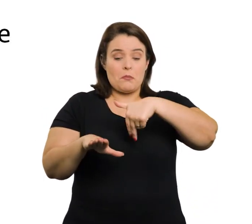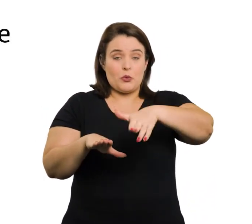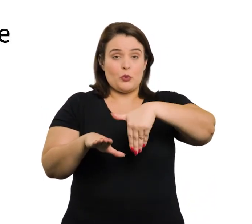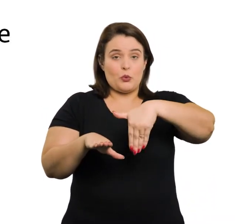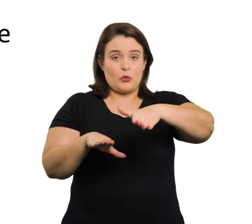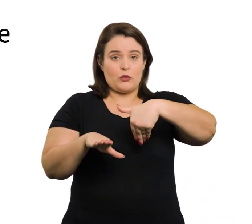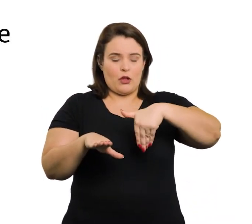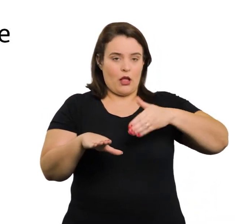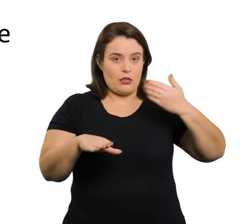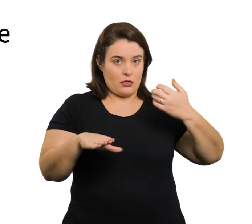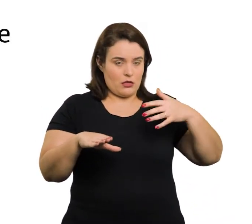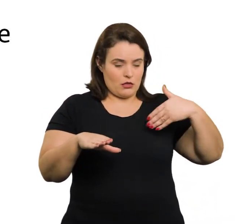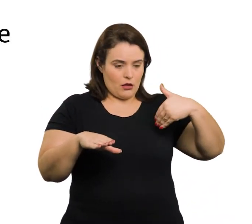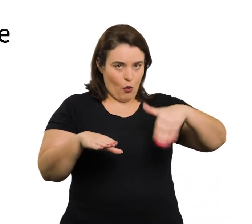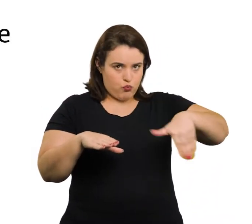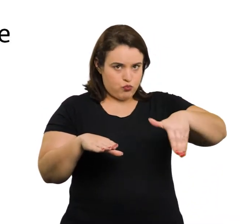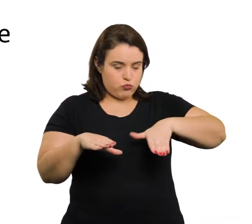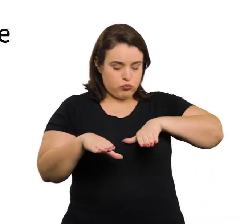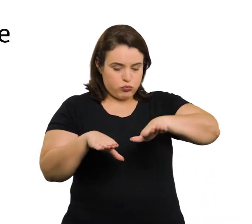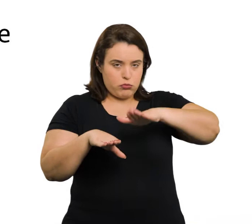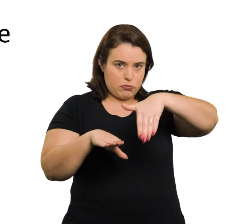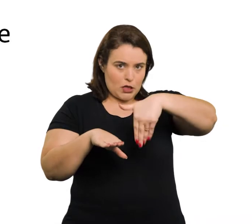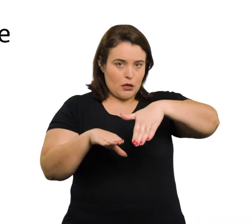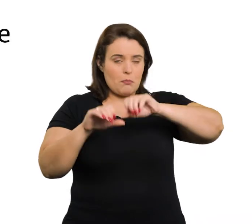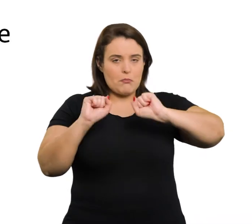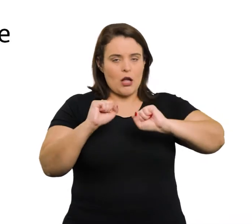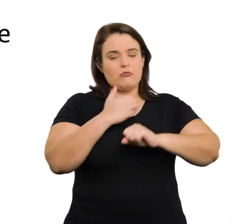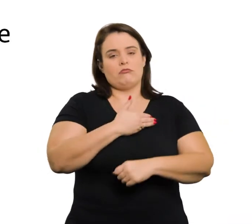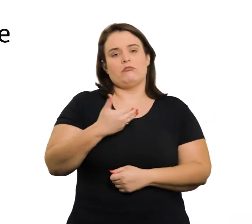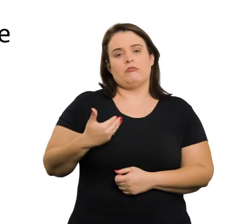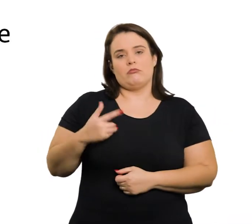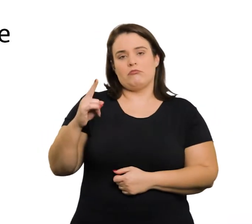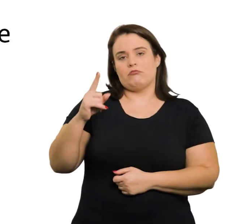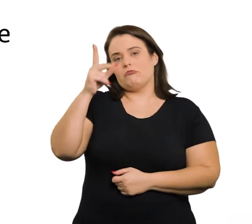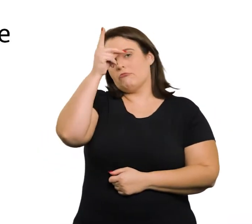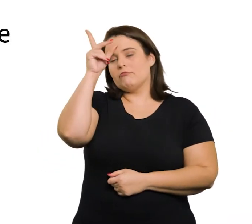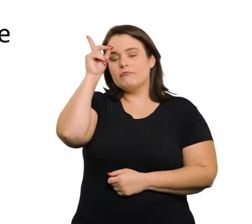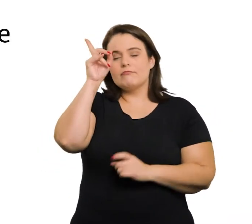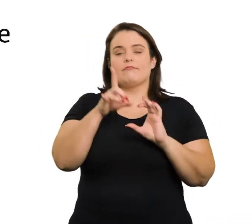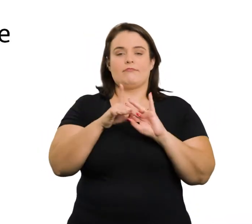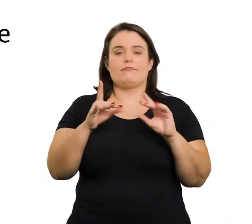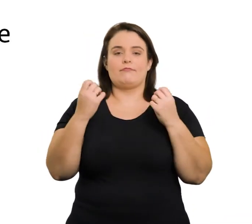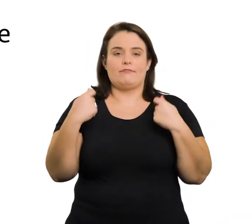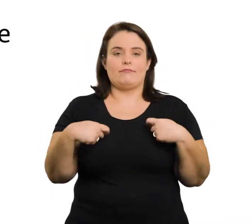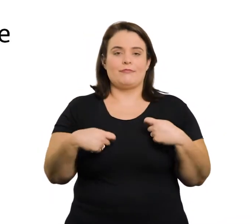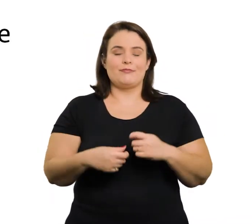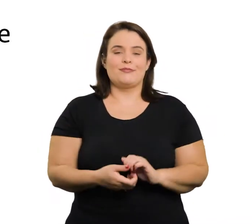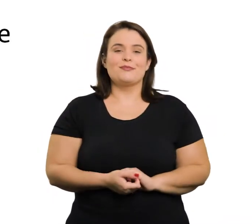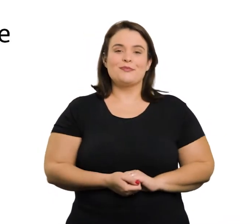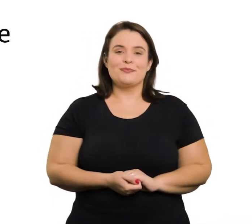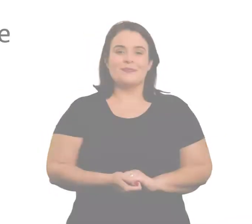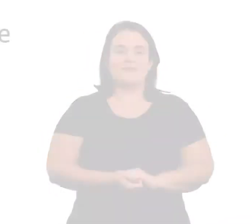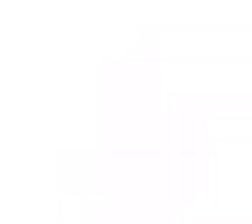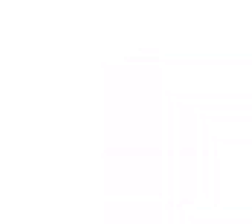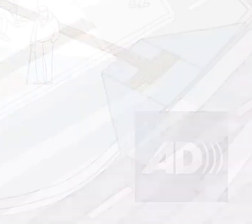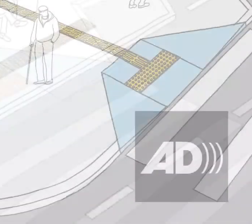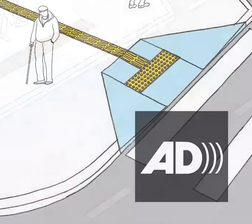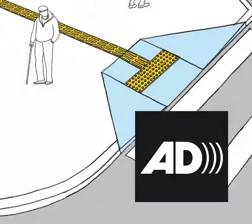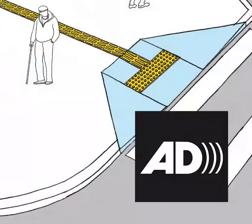por meio de pintura e sinalização sobre a pista, mediante aprovação dos órgãos públicos